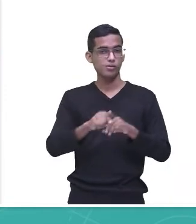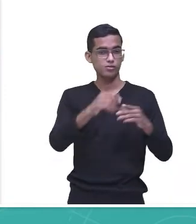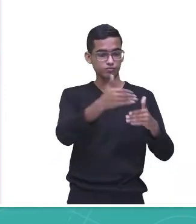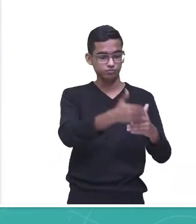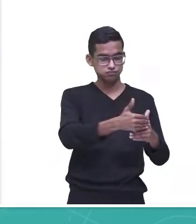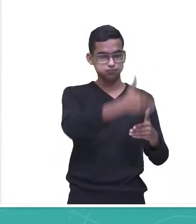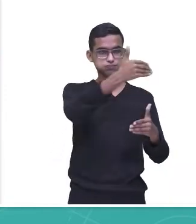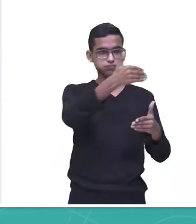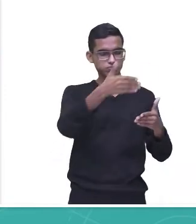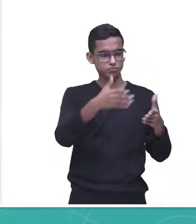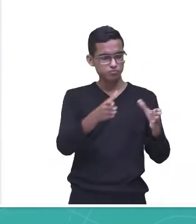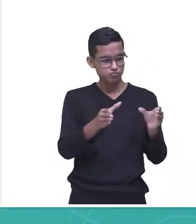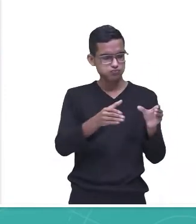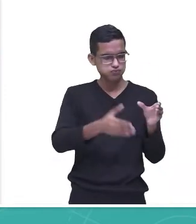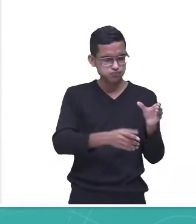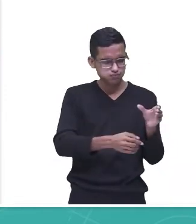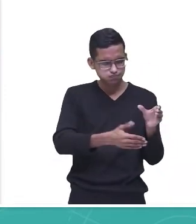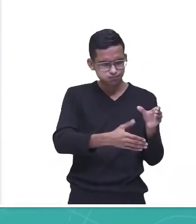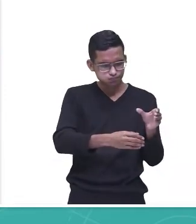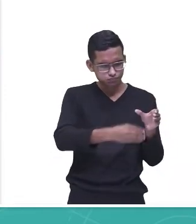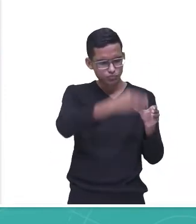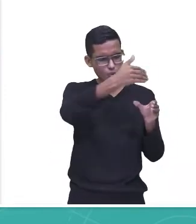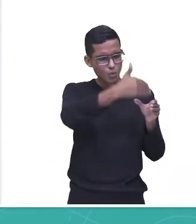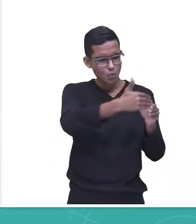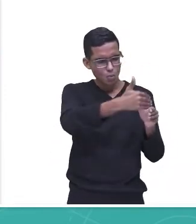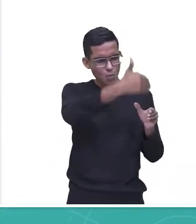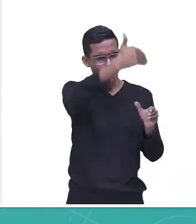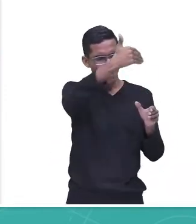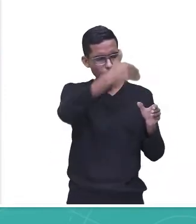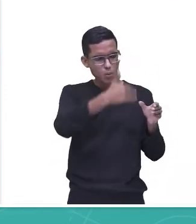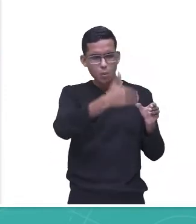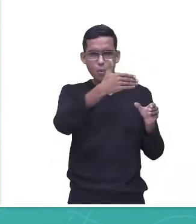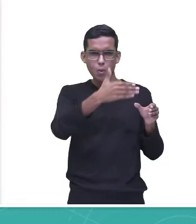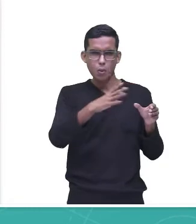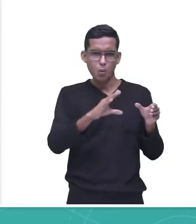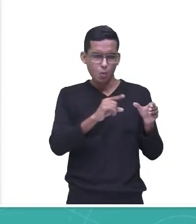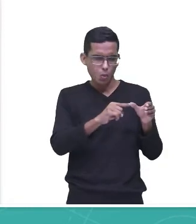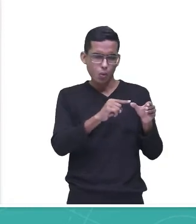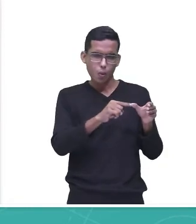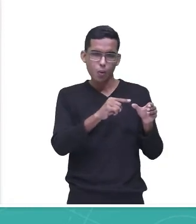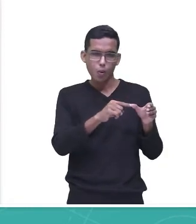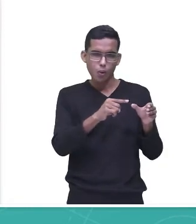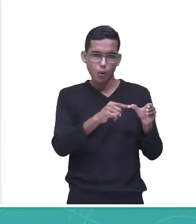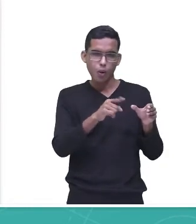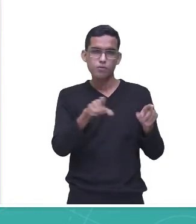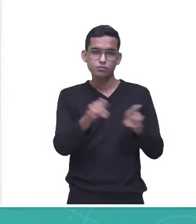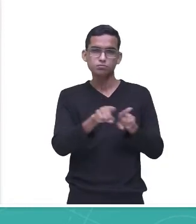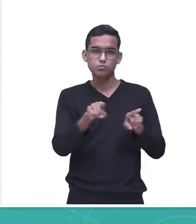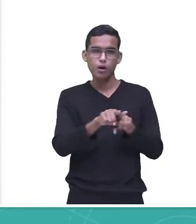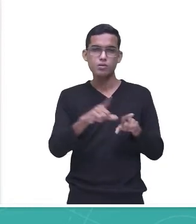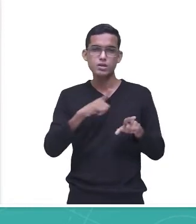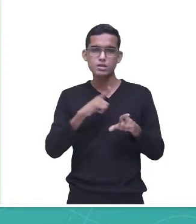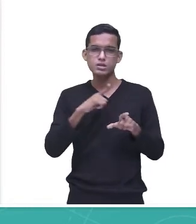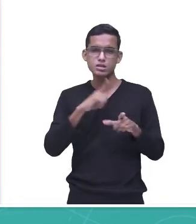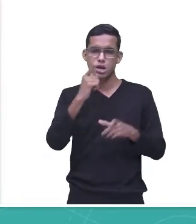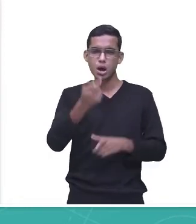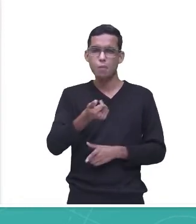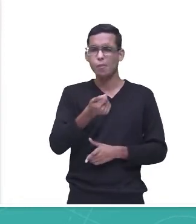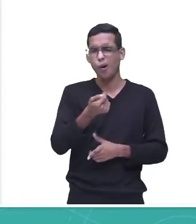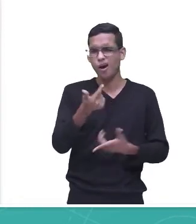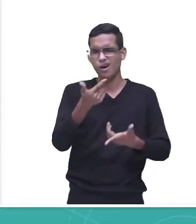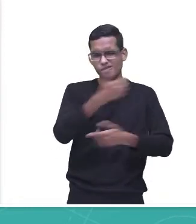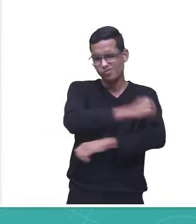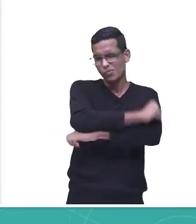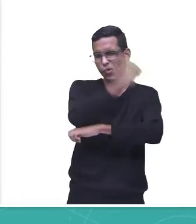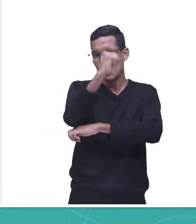eram muito compridas e havia pouca janela, pouca luminosidade. Então, vamos analisar